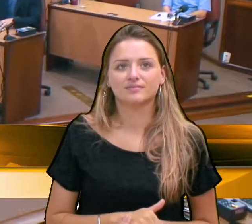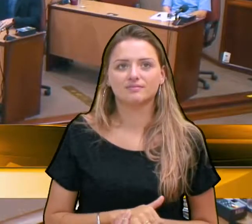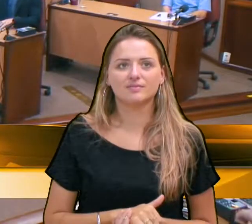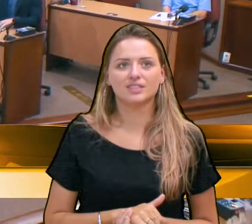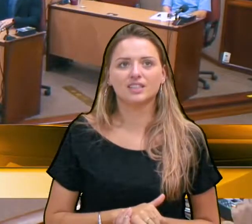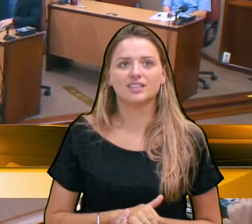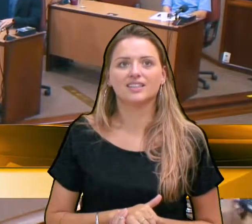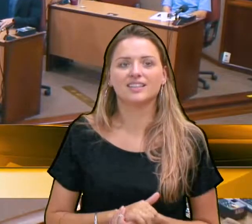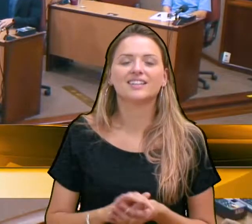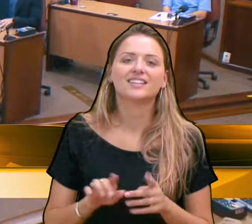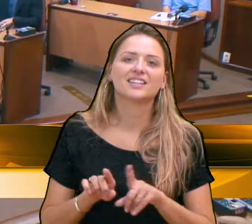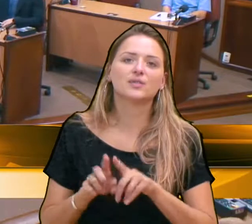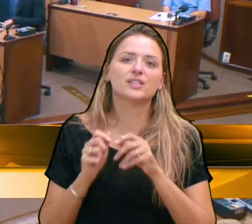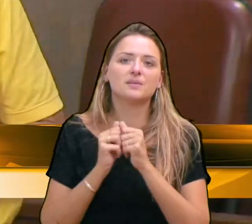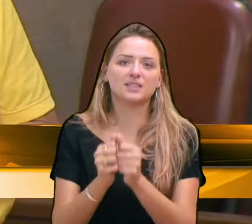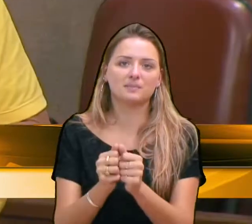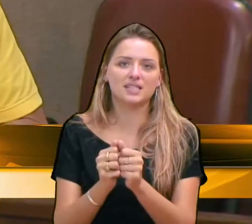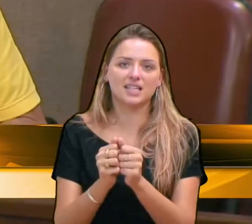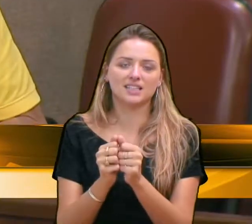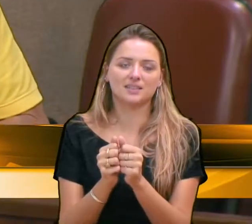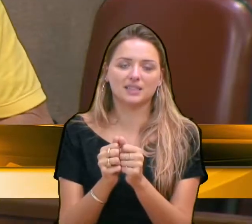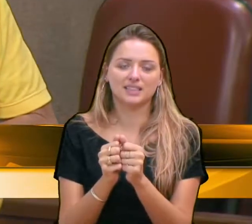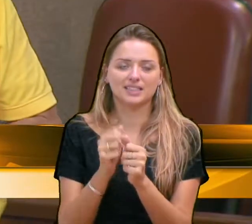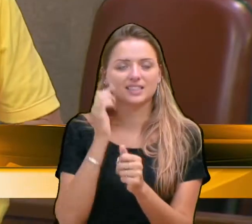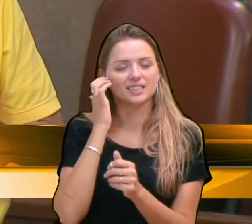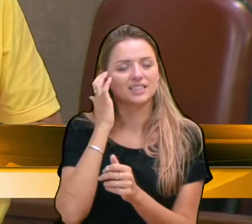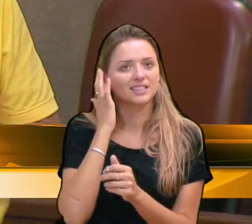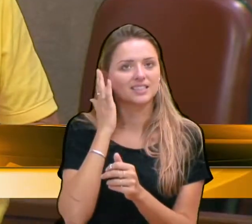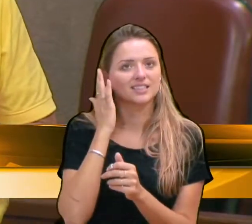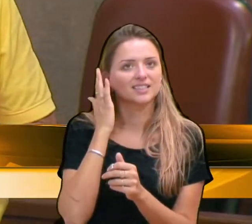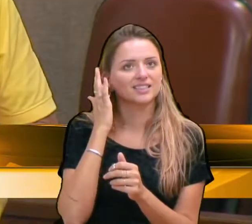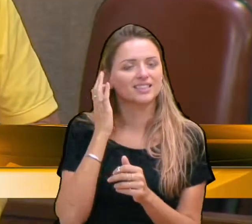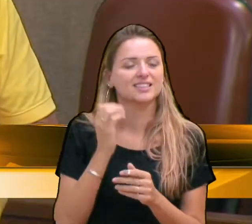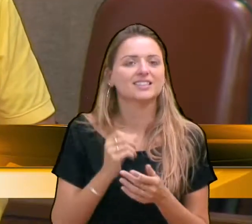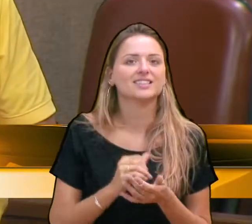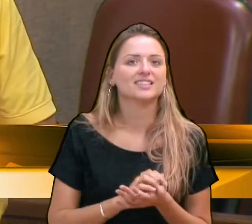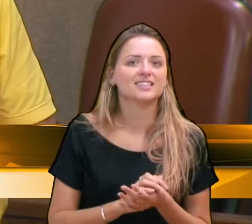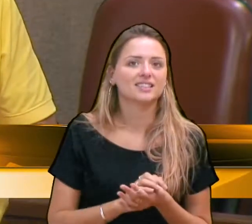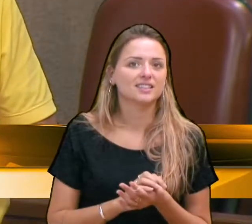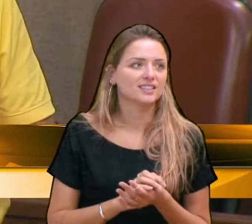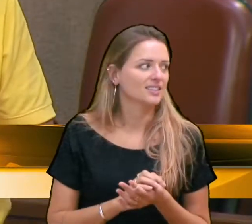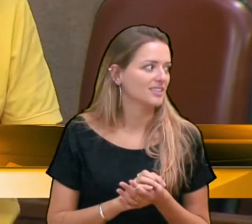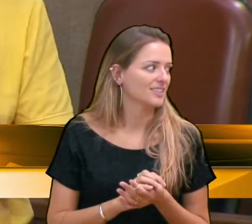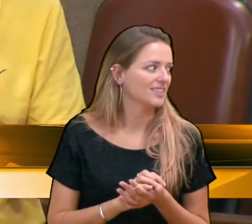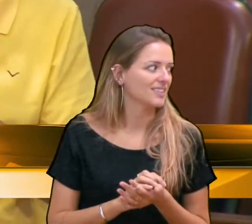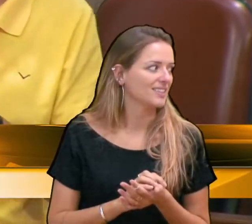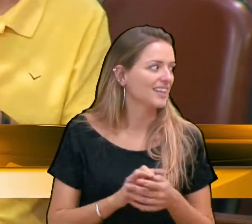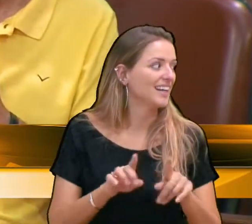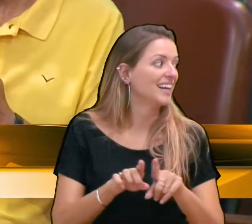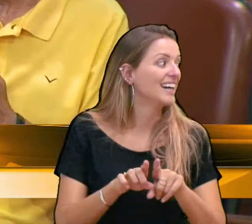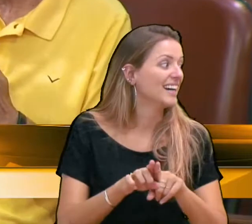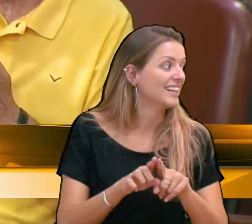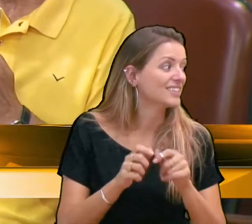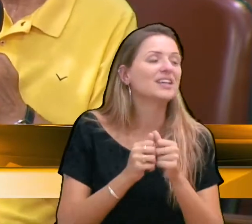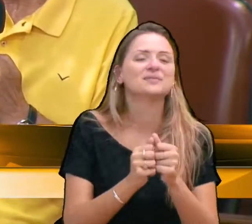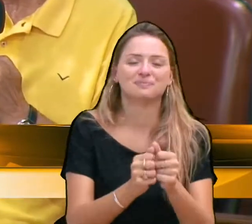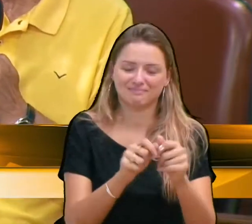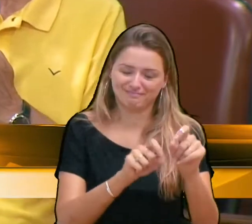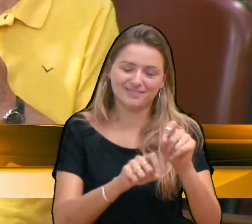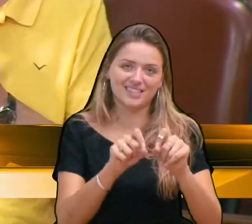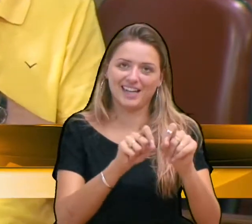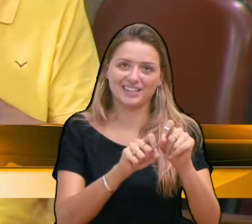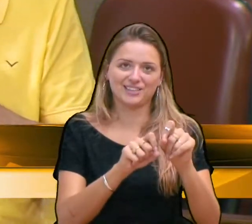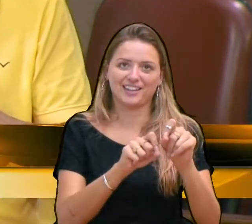Senhor presidente, senhoras e senhores vereadores, fazer o registro agora, então, que na segunda-feira o prefeito esteve reunido